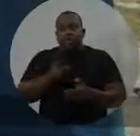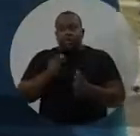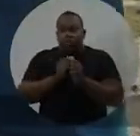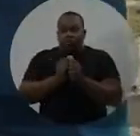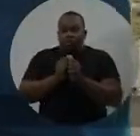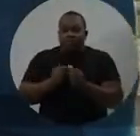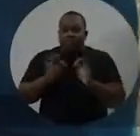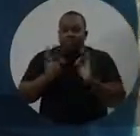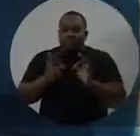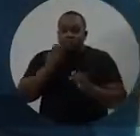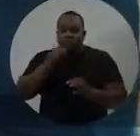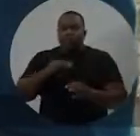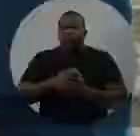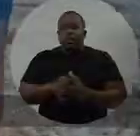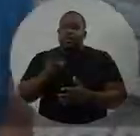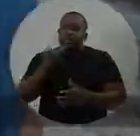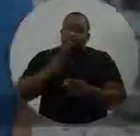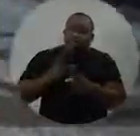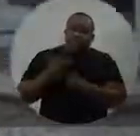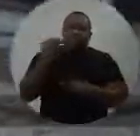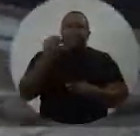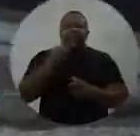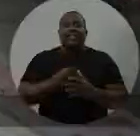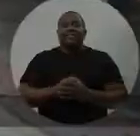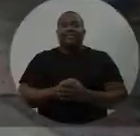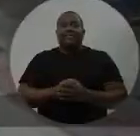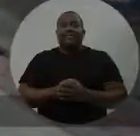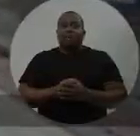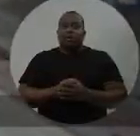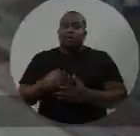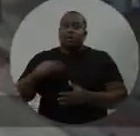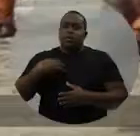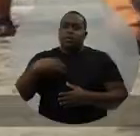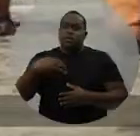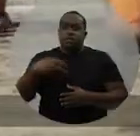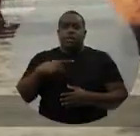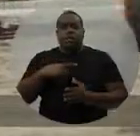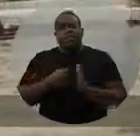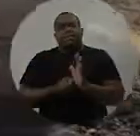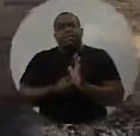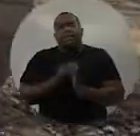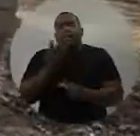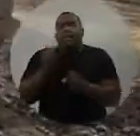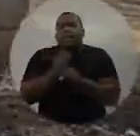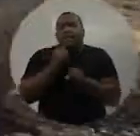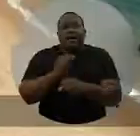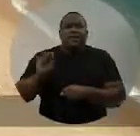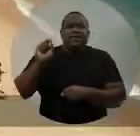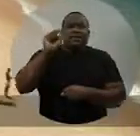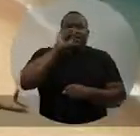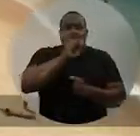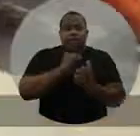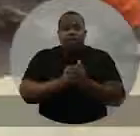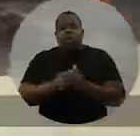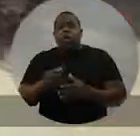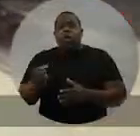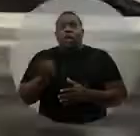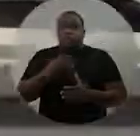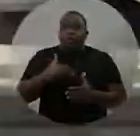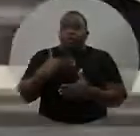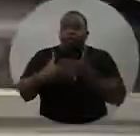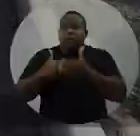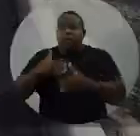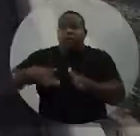tudo isso acontecer. Vamos para a vitória. Beleza. Salvador tem dezenas de obras em andamento. Novas etapas de